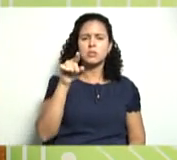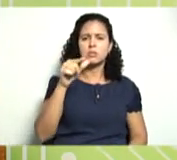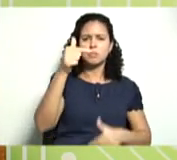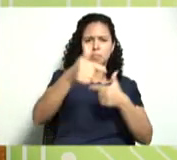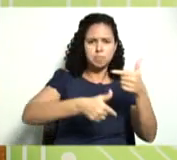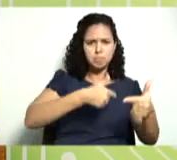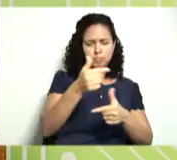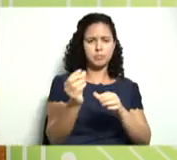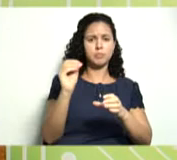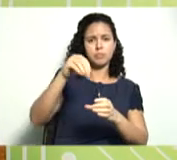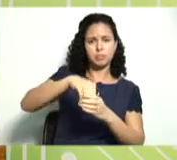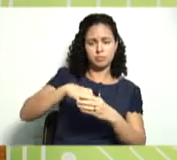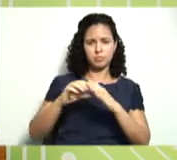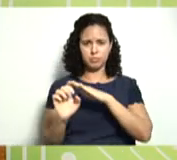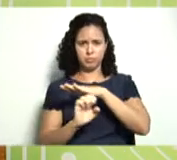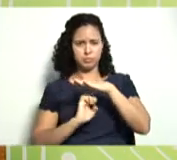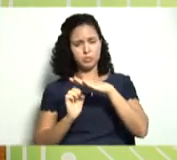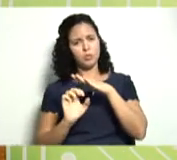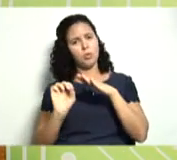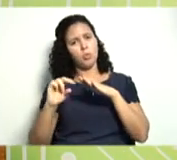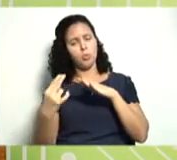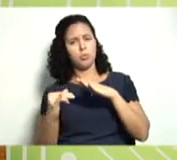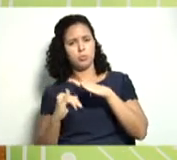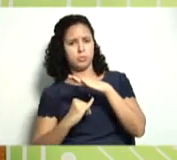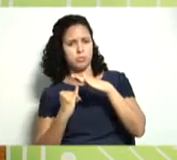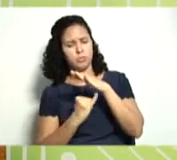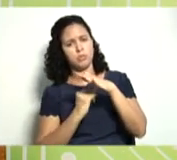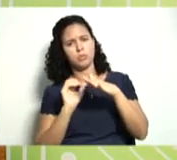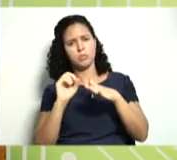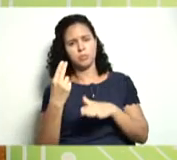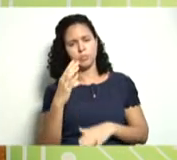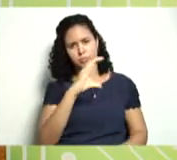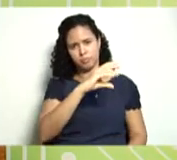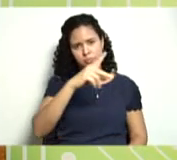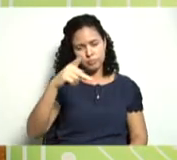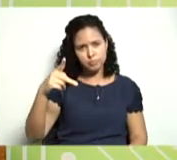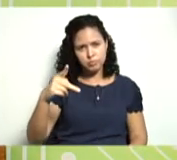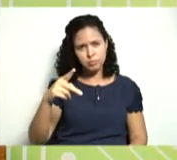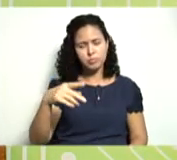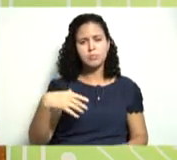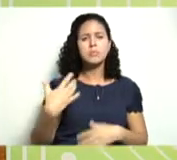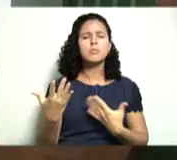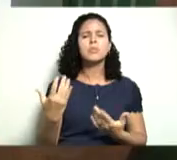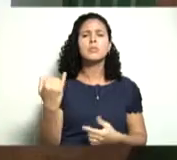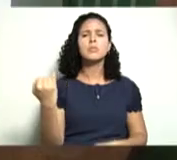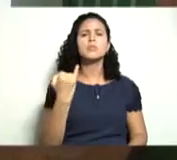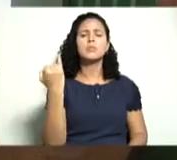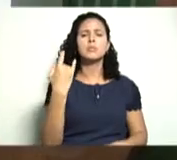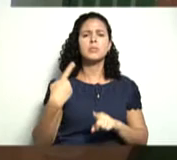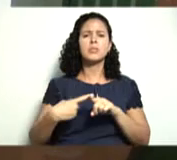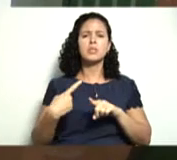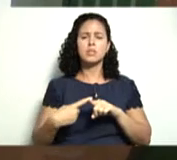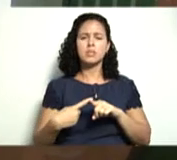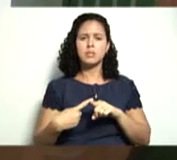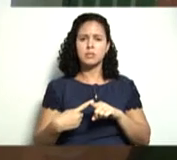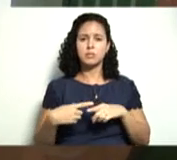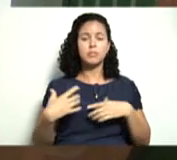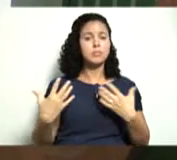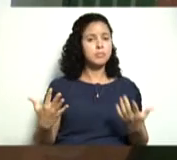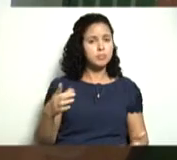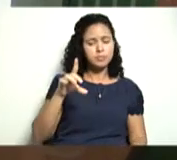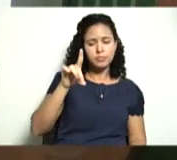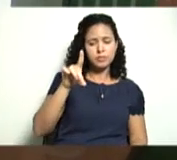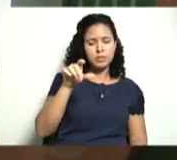uma instituição quando você estiver em uma cooperativa então o sal há a questão dos dados hoje